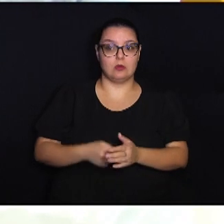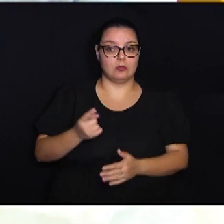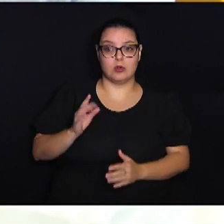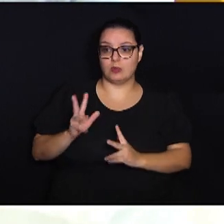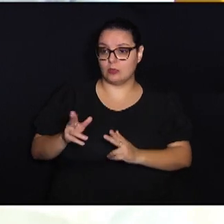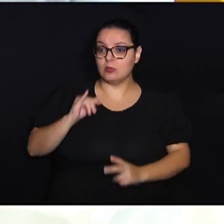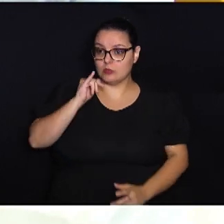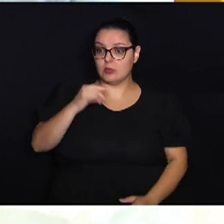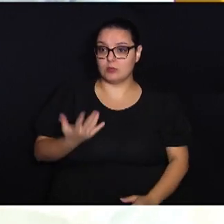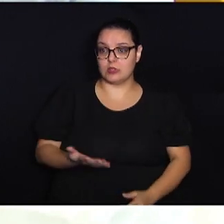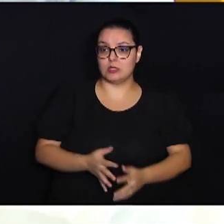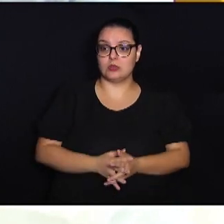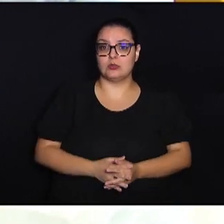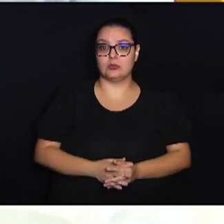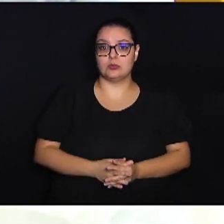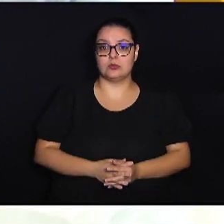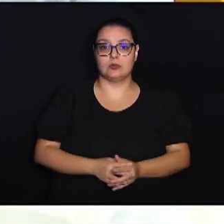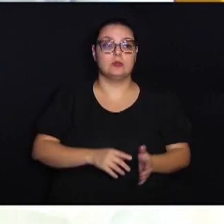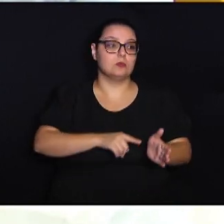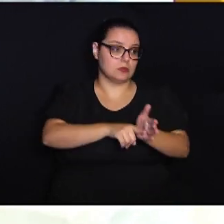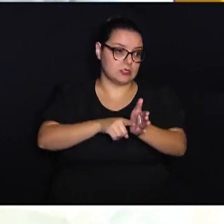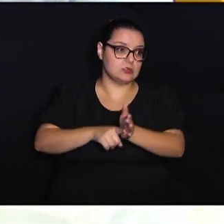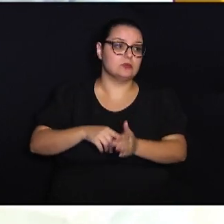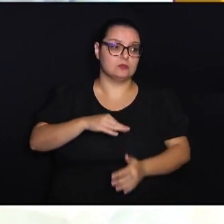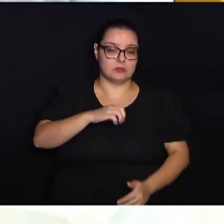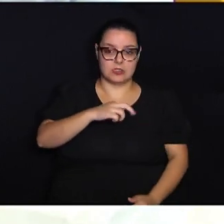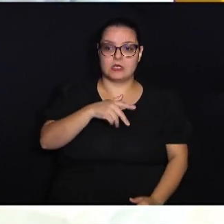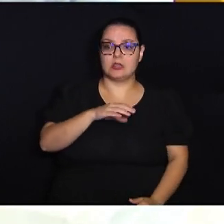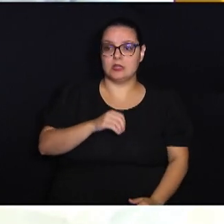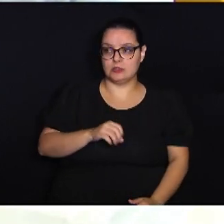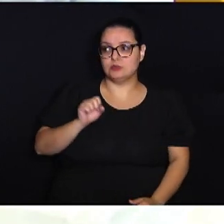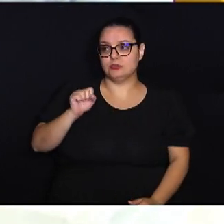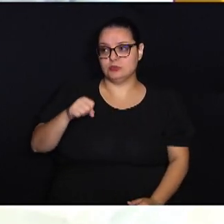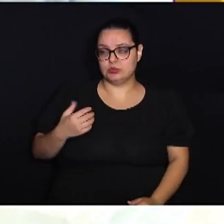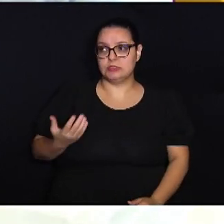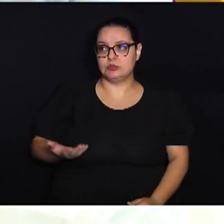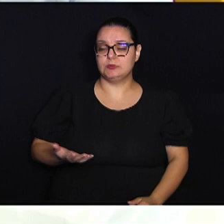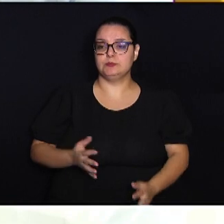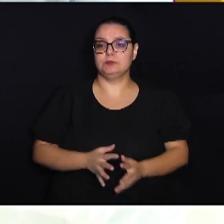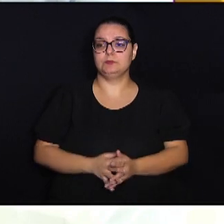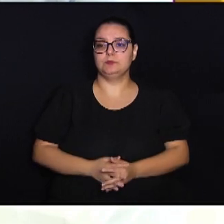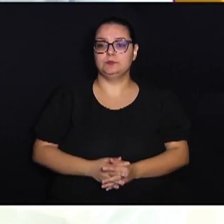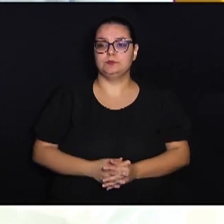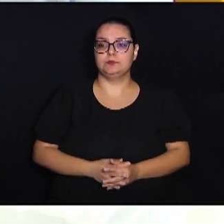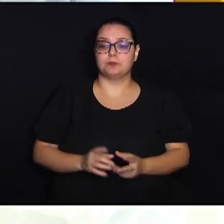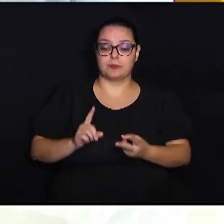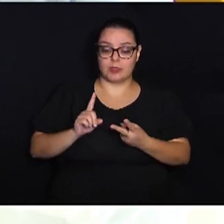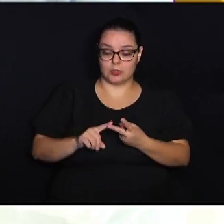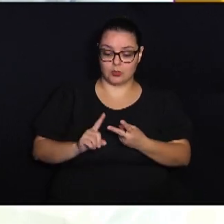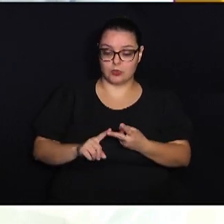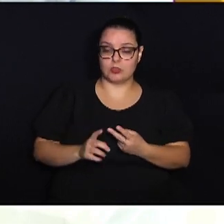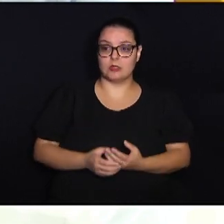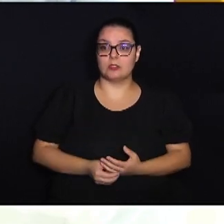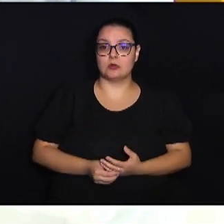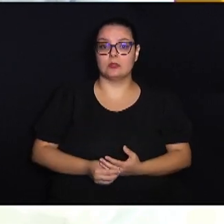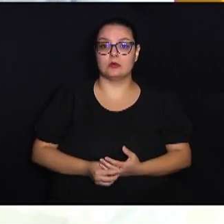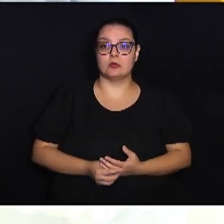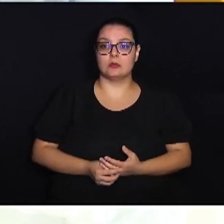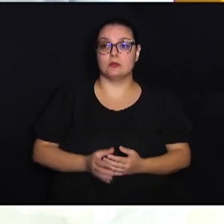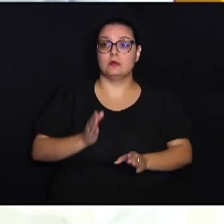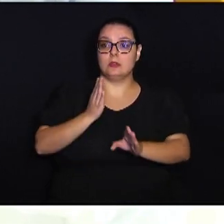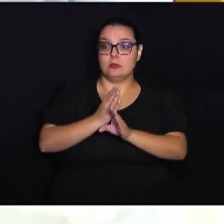que domingo tem derby contra o Guarani. O meia Elvis está suspenso pelo 3º cartão amarelo e o atacante Renato voltou